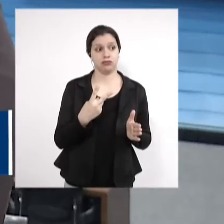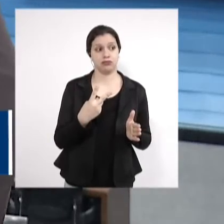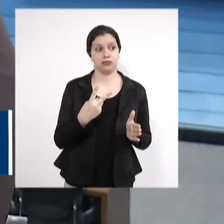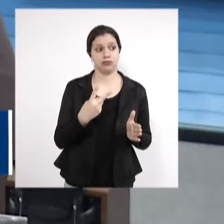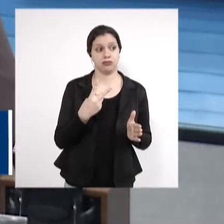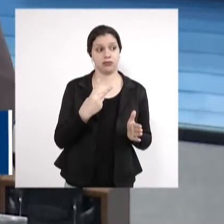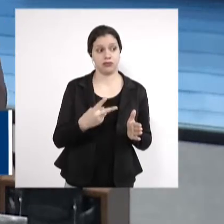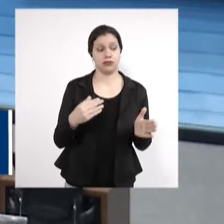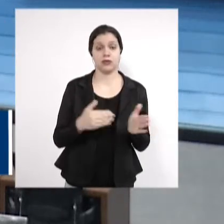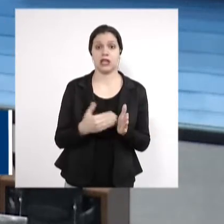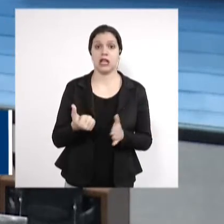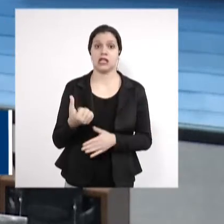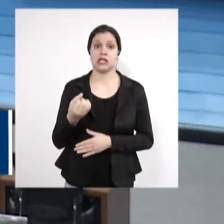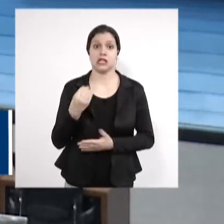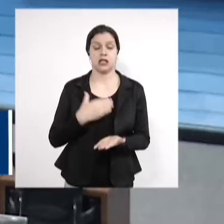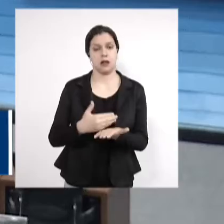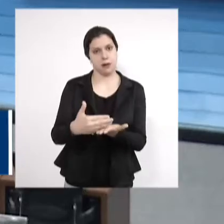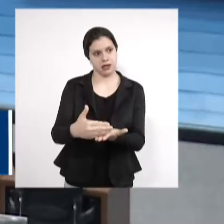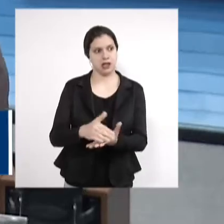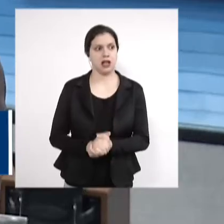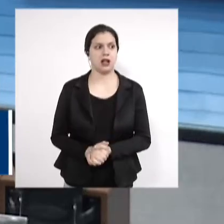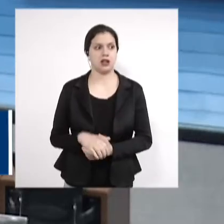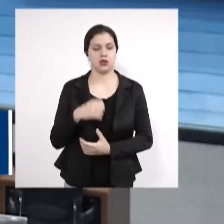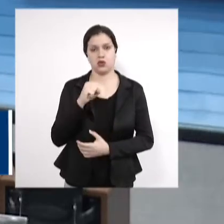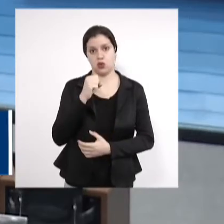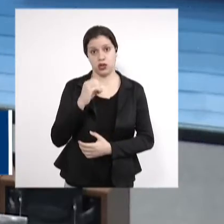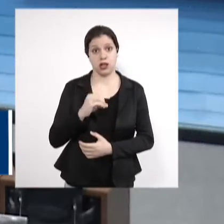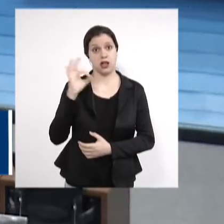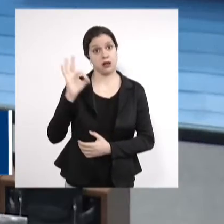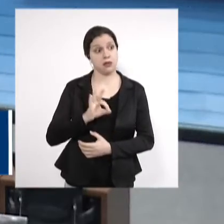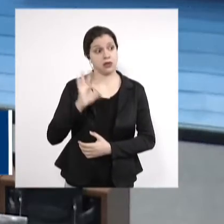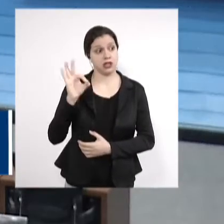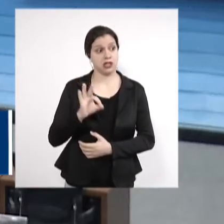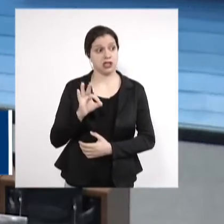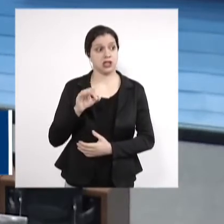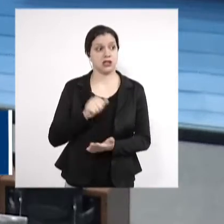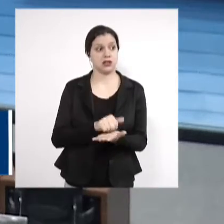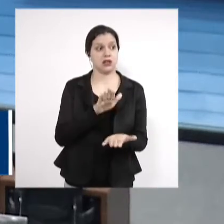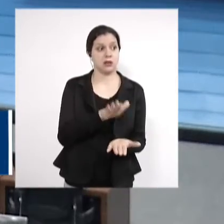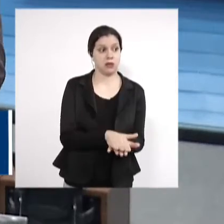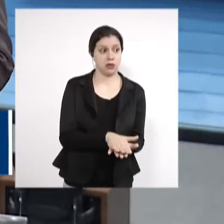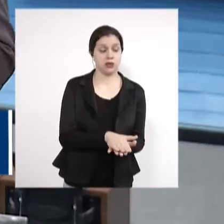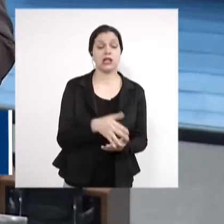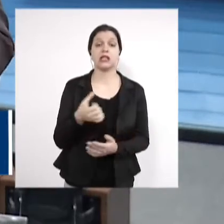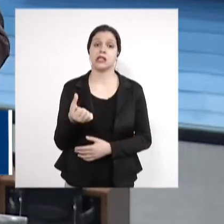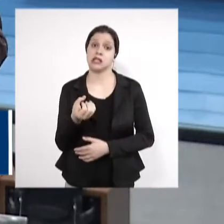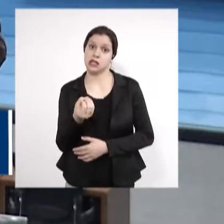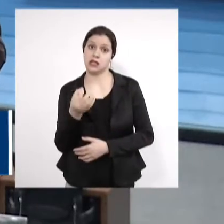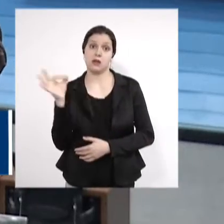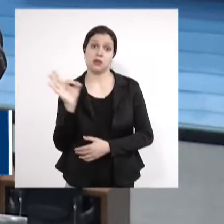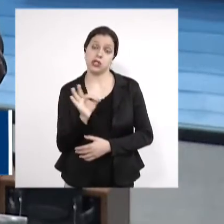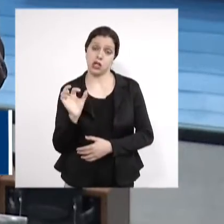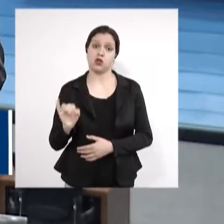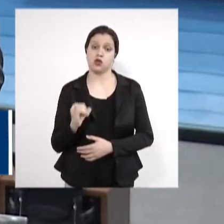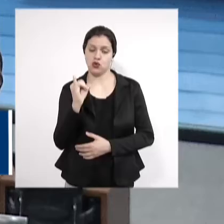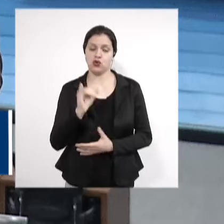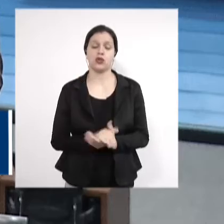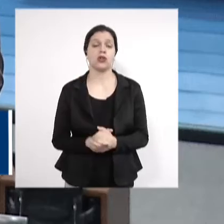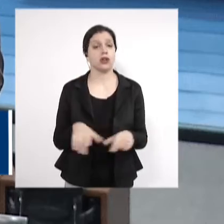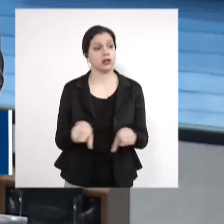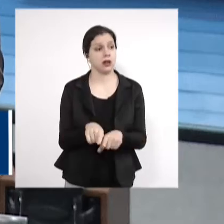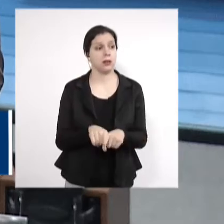60 parcelas. 60 parcelas, 80% na multa e 60% nos juros. E tem